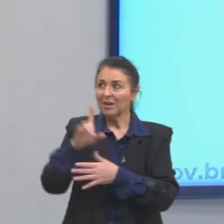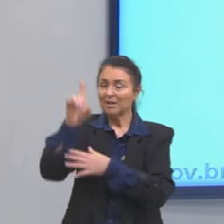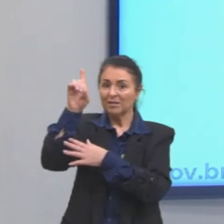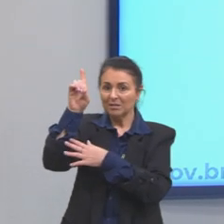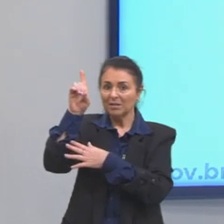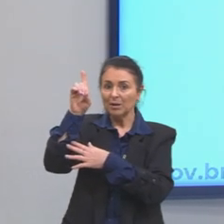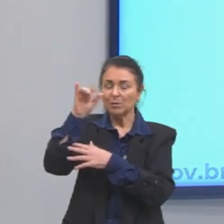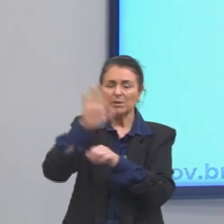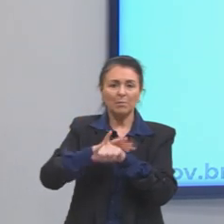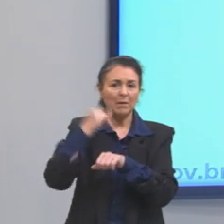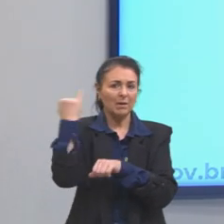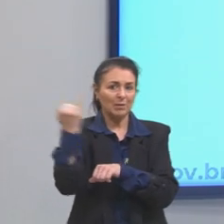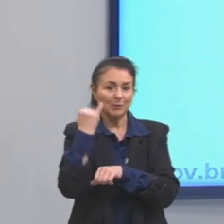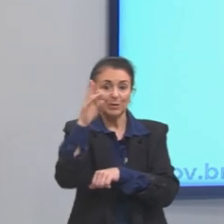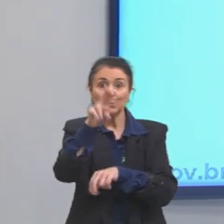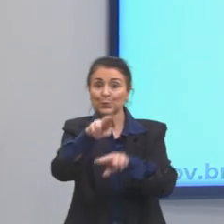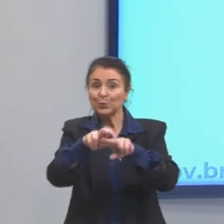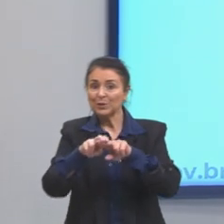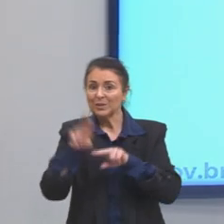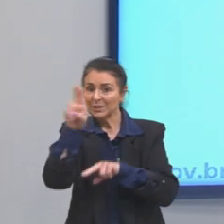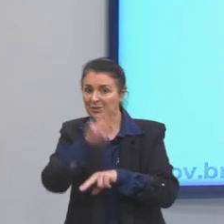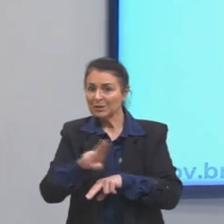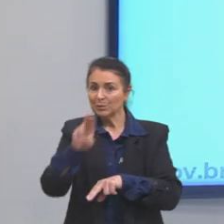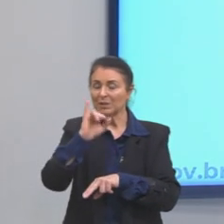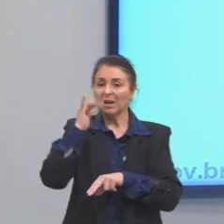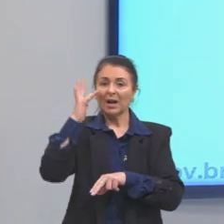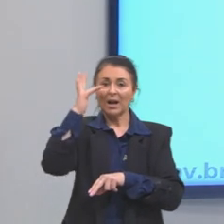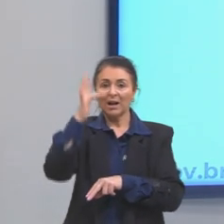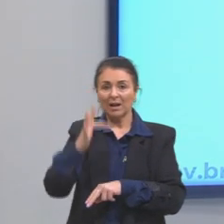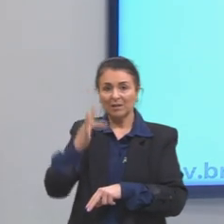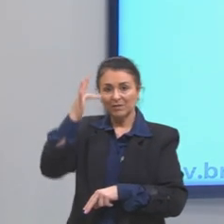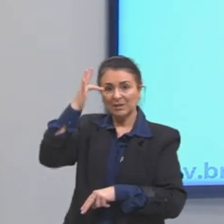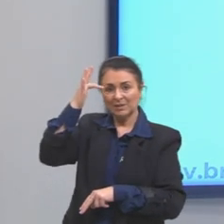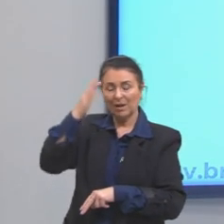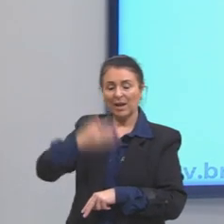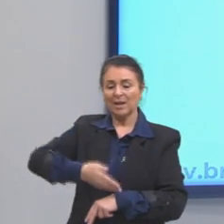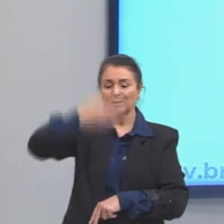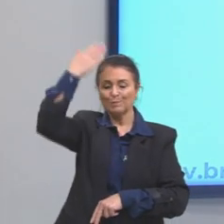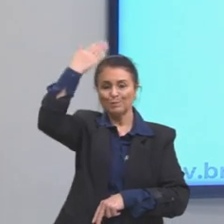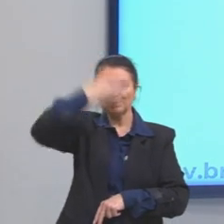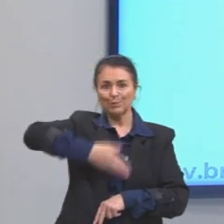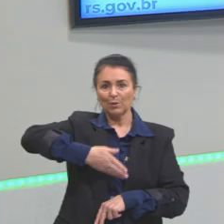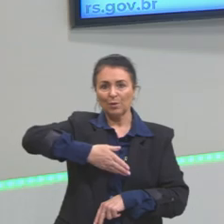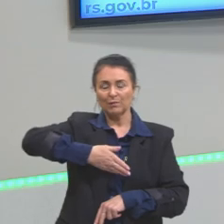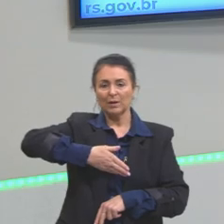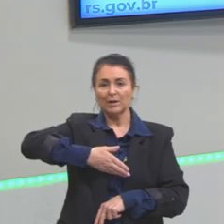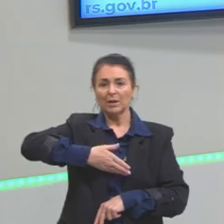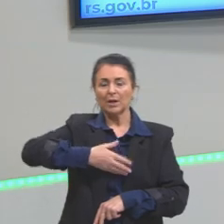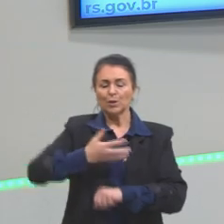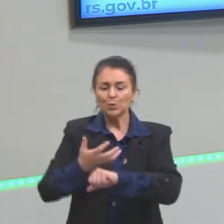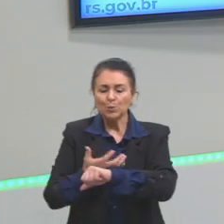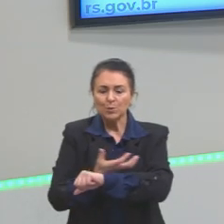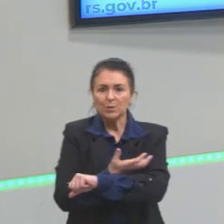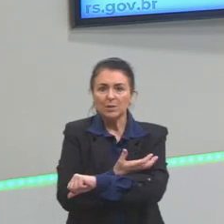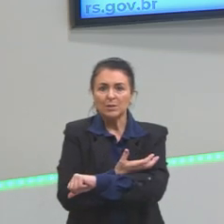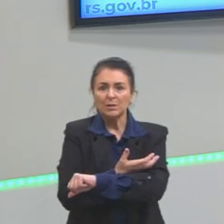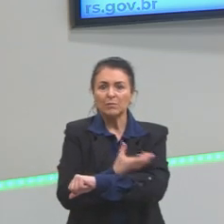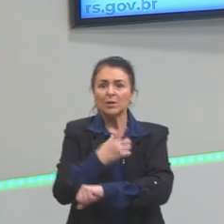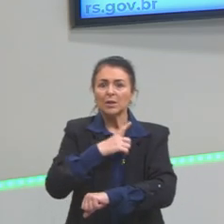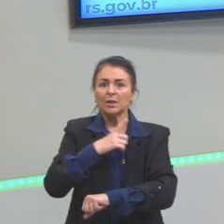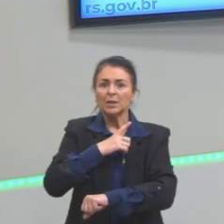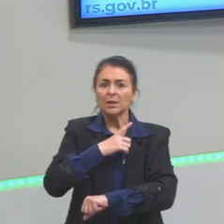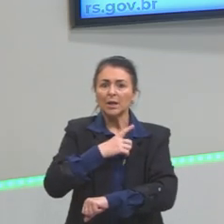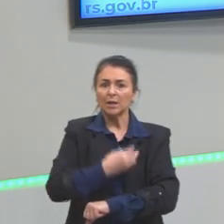utiliza da filosofia ele da filosofia para provar traz a filosofia do sensível aqui para provar a existência